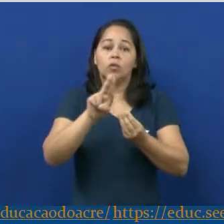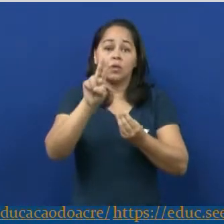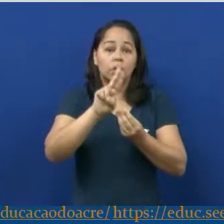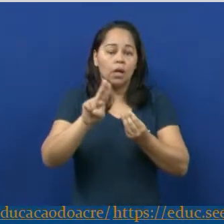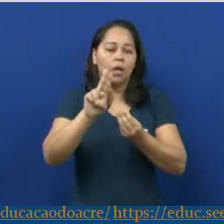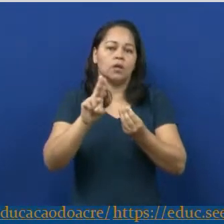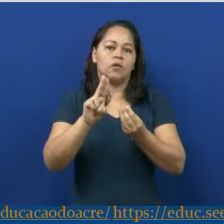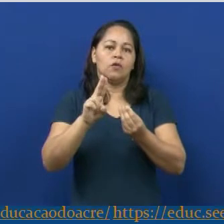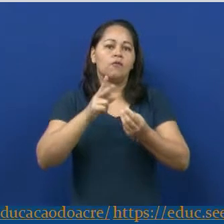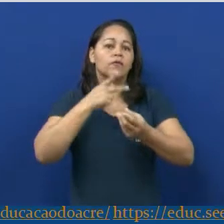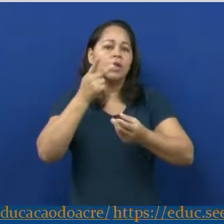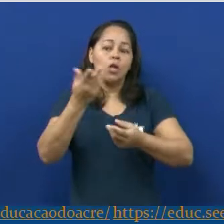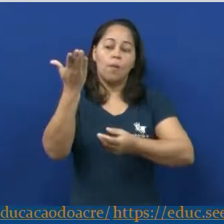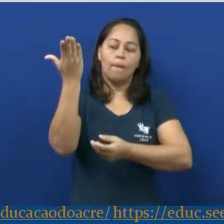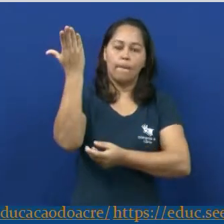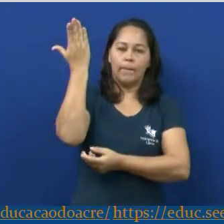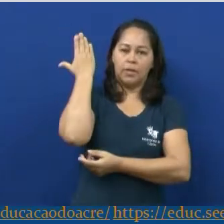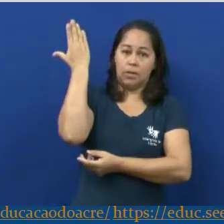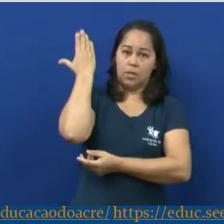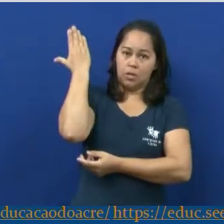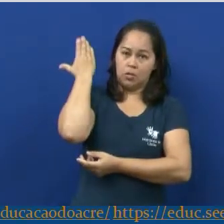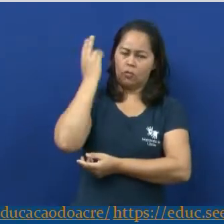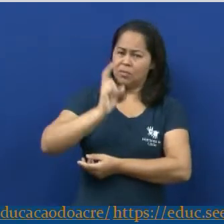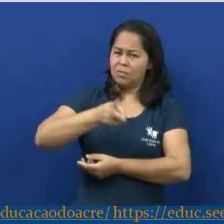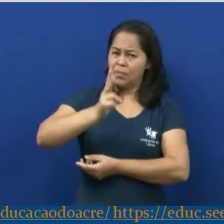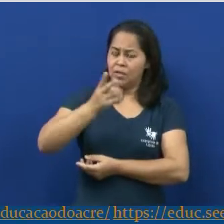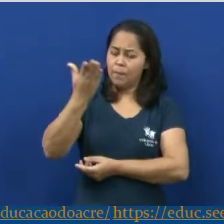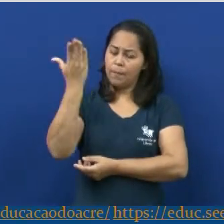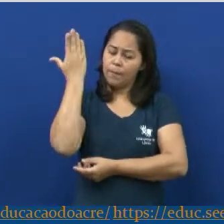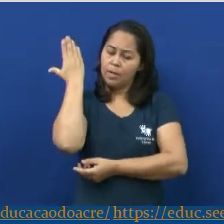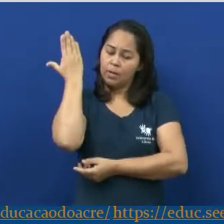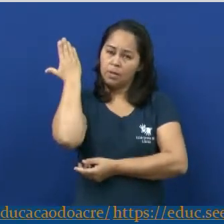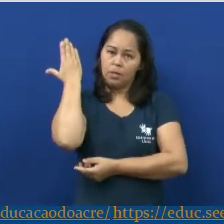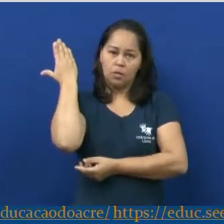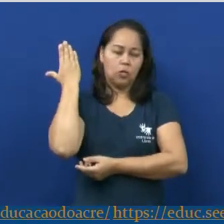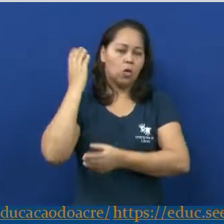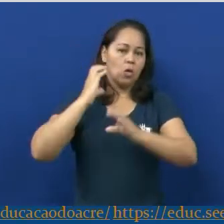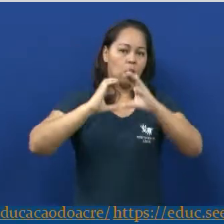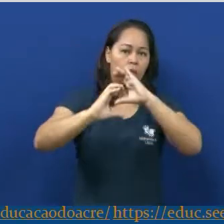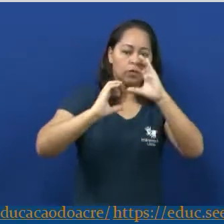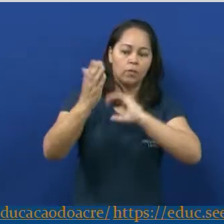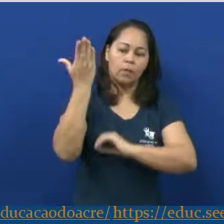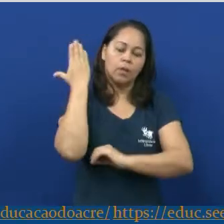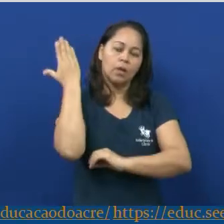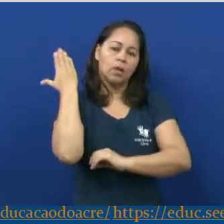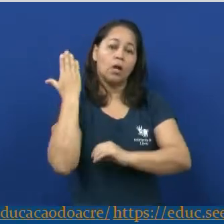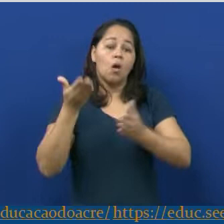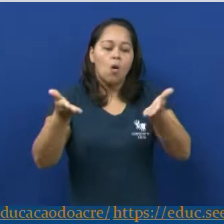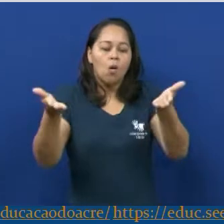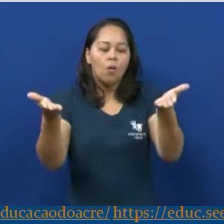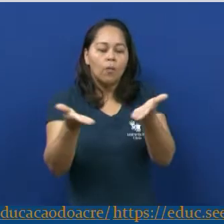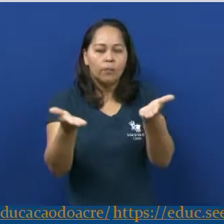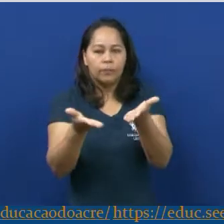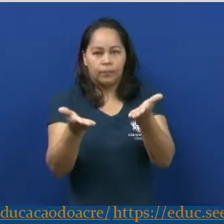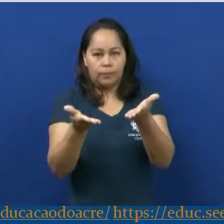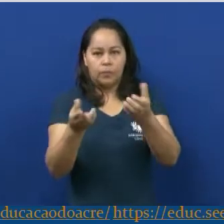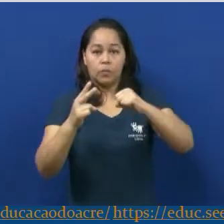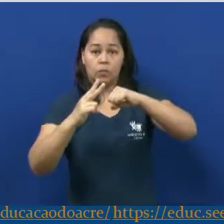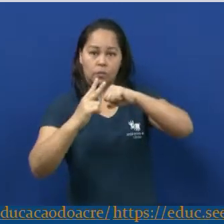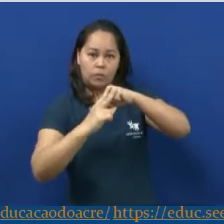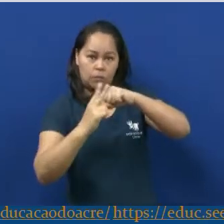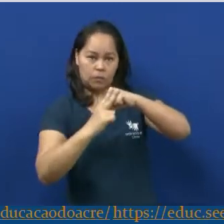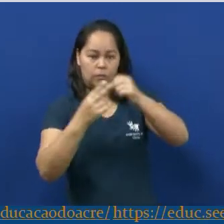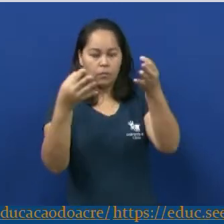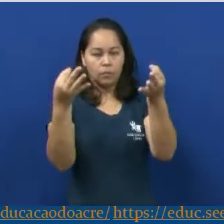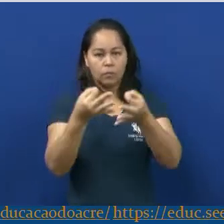falar coisas no passado pois é gente o present perfect tense nome de presente mas é por causa do auxiliar